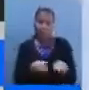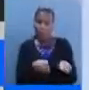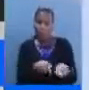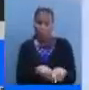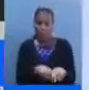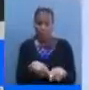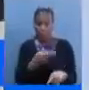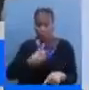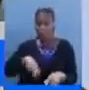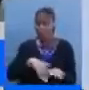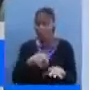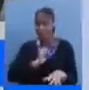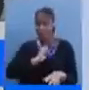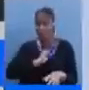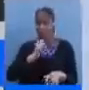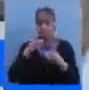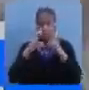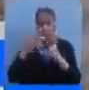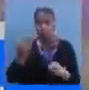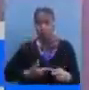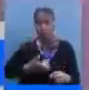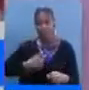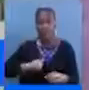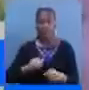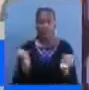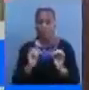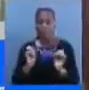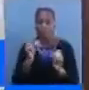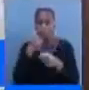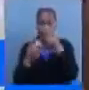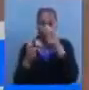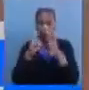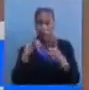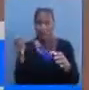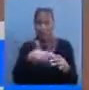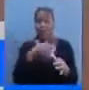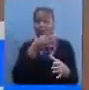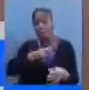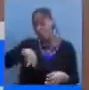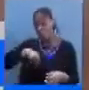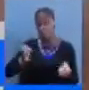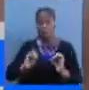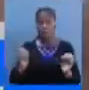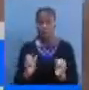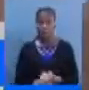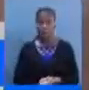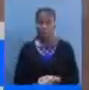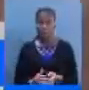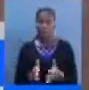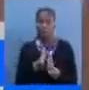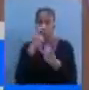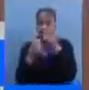a nós só tem jovem, só nós direito, ainda nenhum, ninguém ainda quer sair para atender. A nós tudo alguém sabe, mas